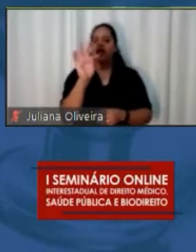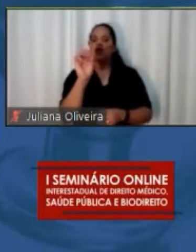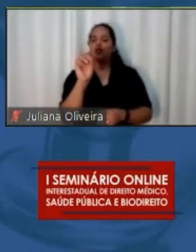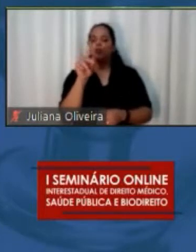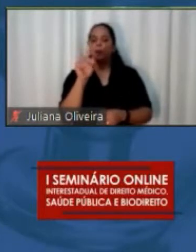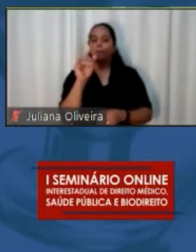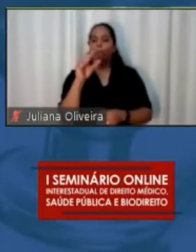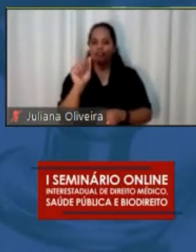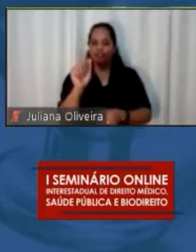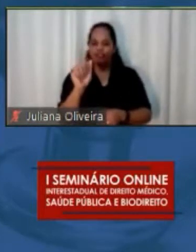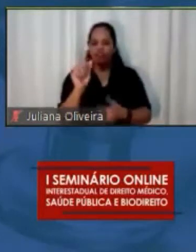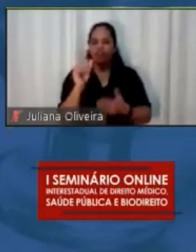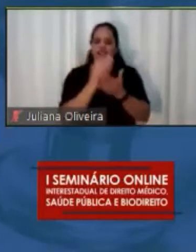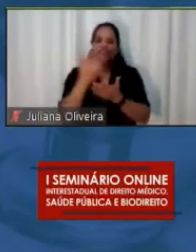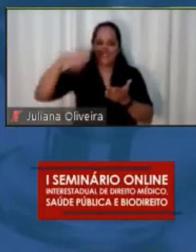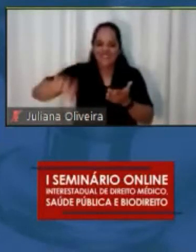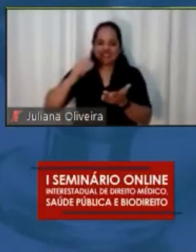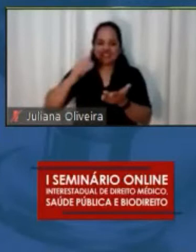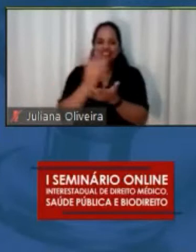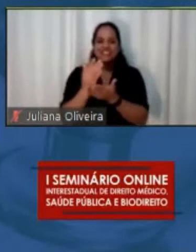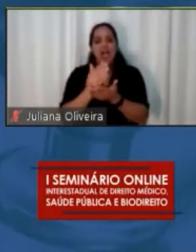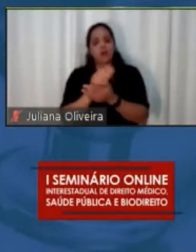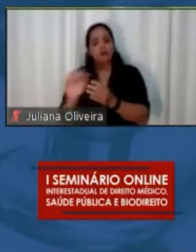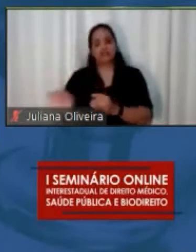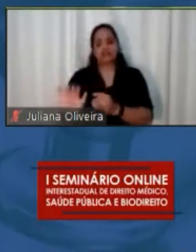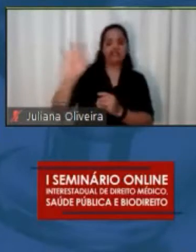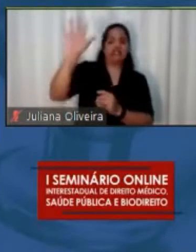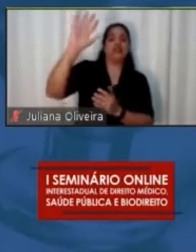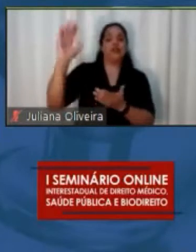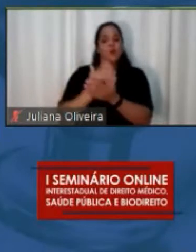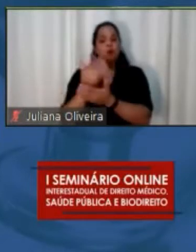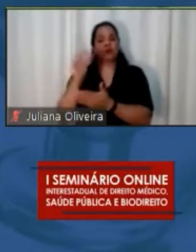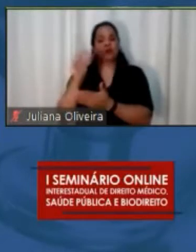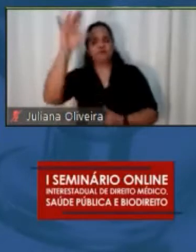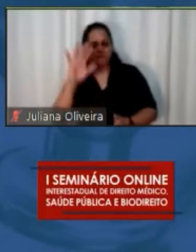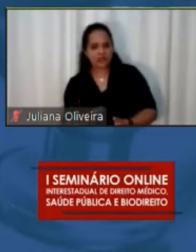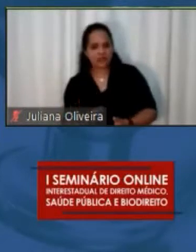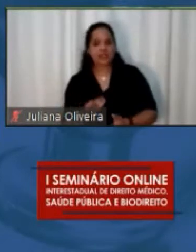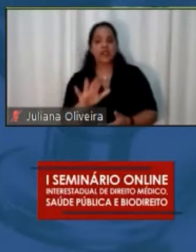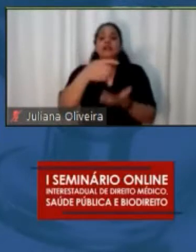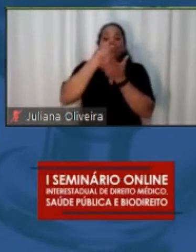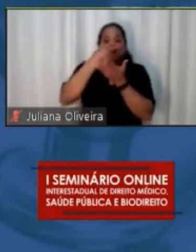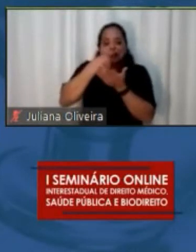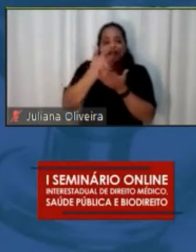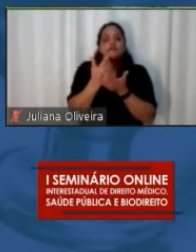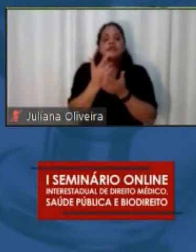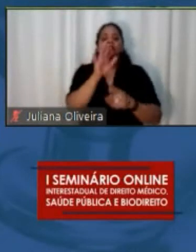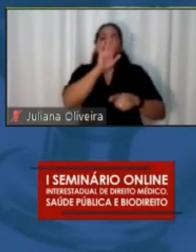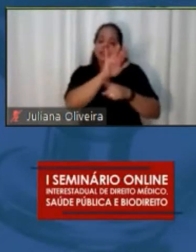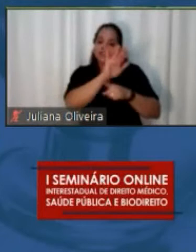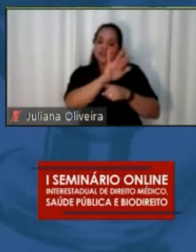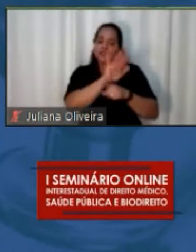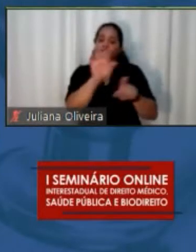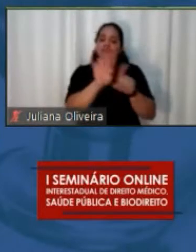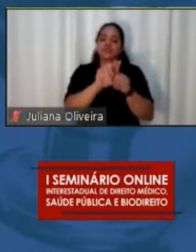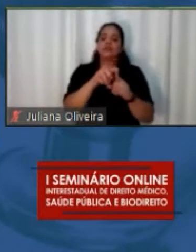alguns mais caros, outros mais baratos, mas são agentes hemostáticos que nós podemos colocar como adesivos